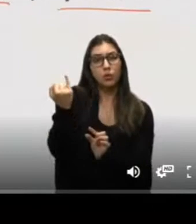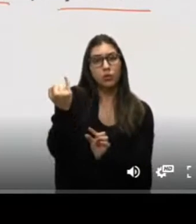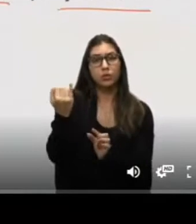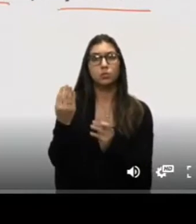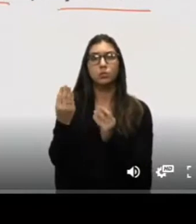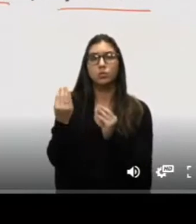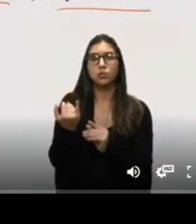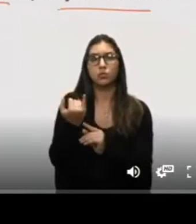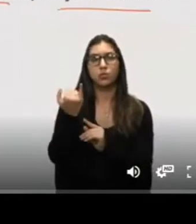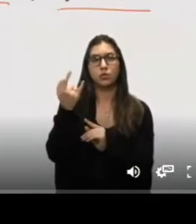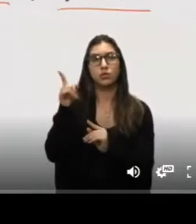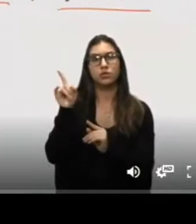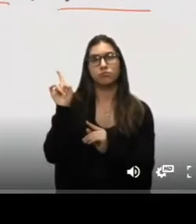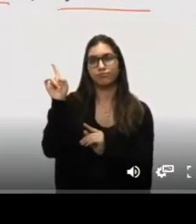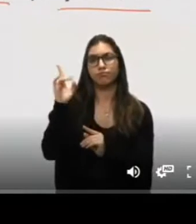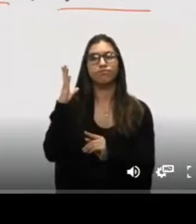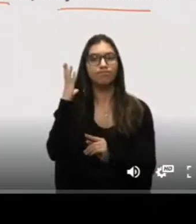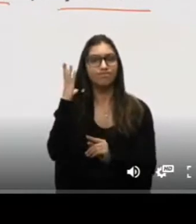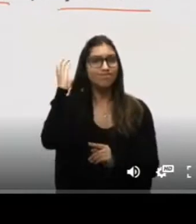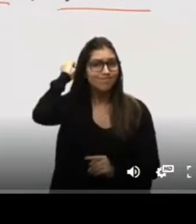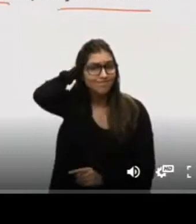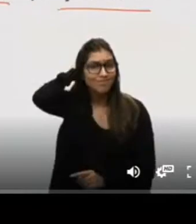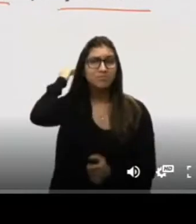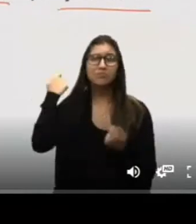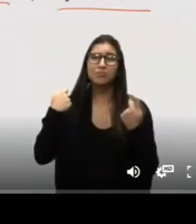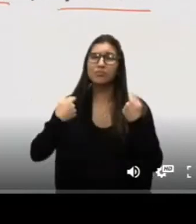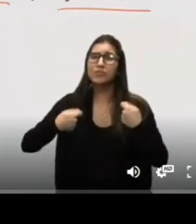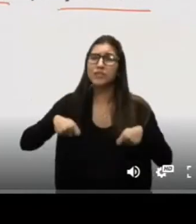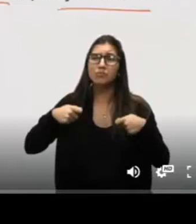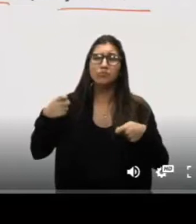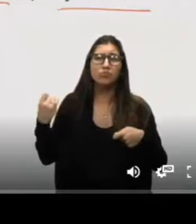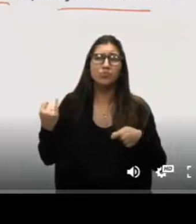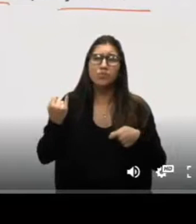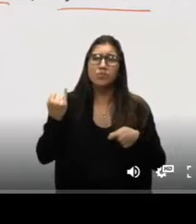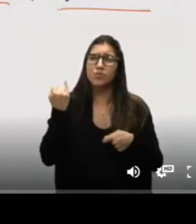importante que essa última parte seja